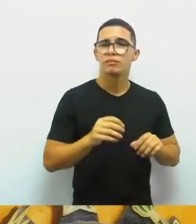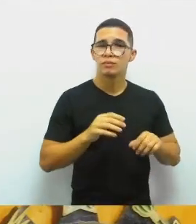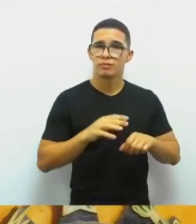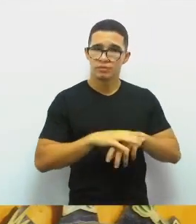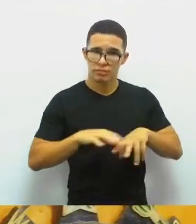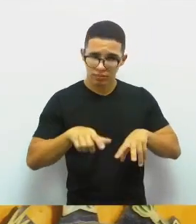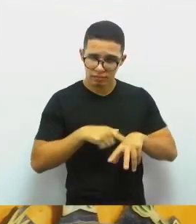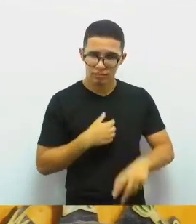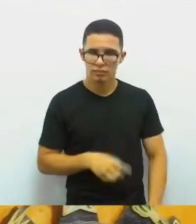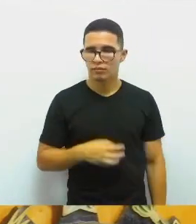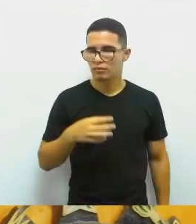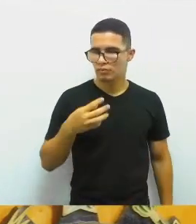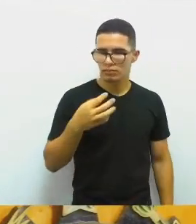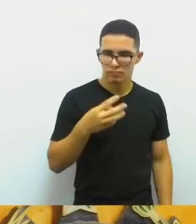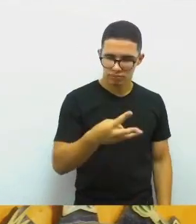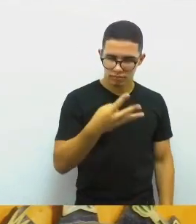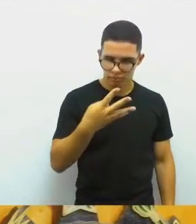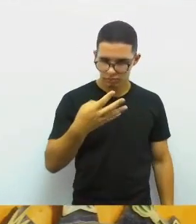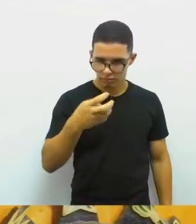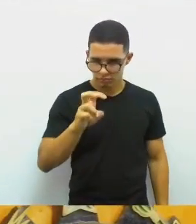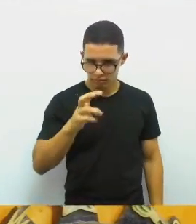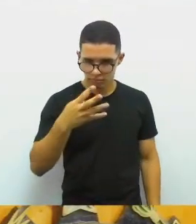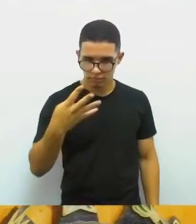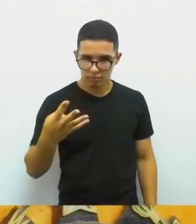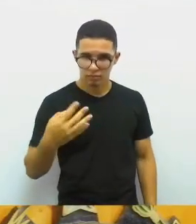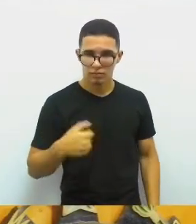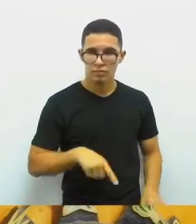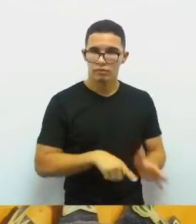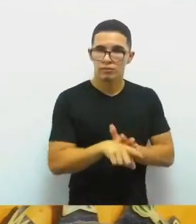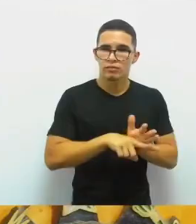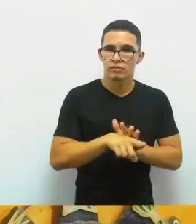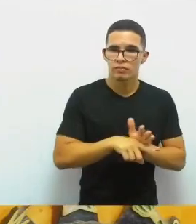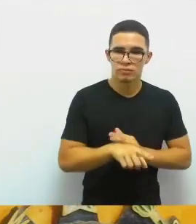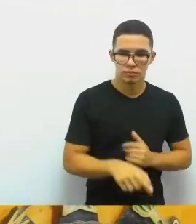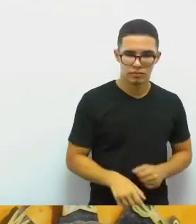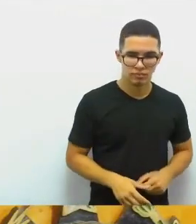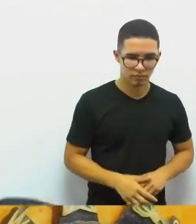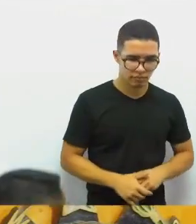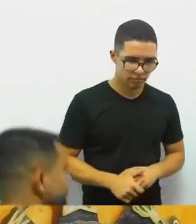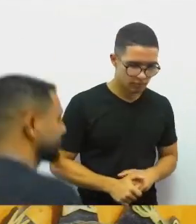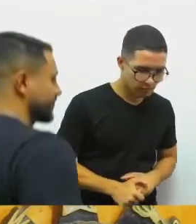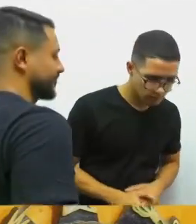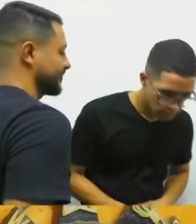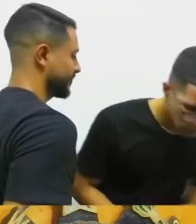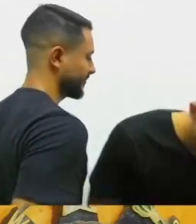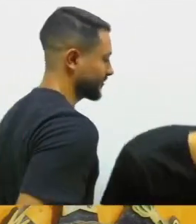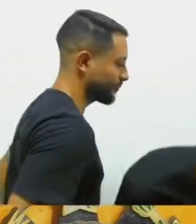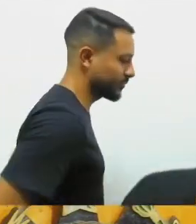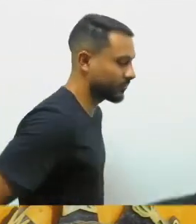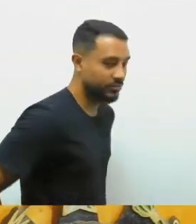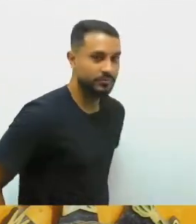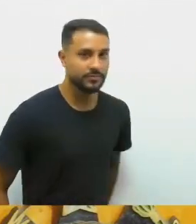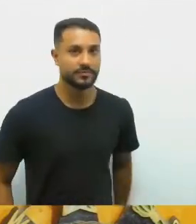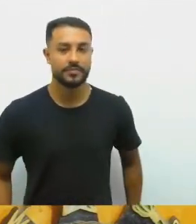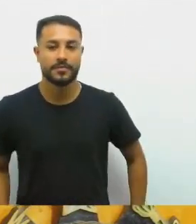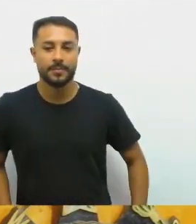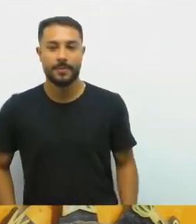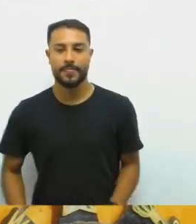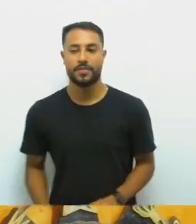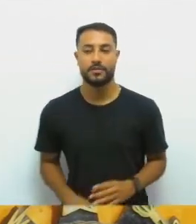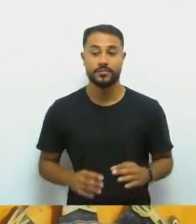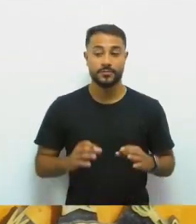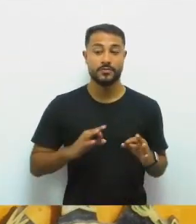3454, indicando ao prefeito municipal análise e revisão do plano de investimentos para 2024,